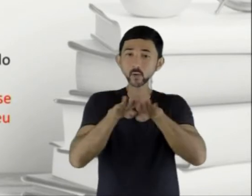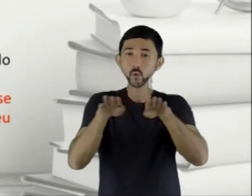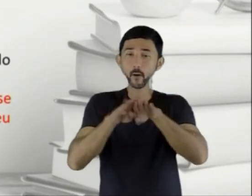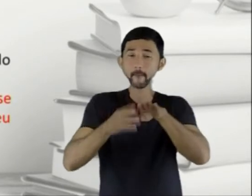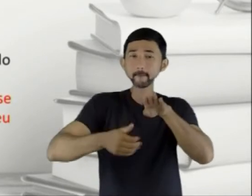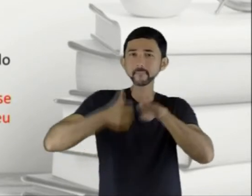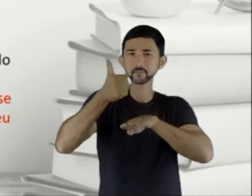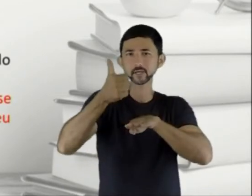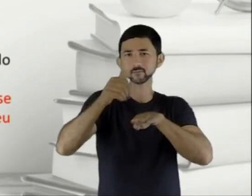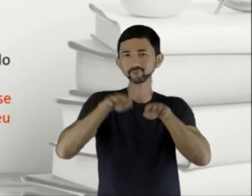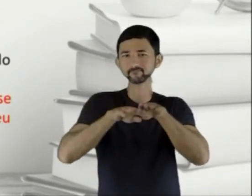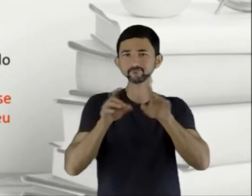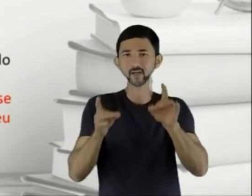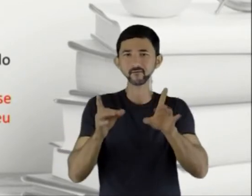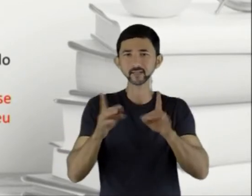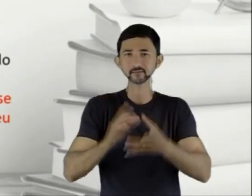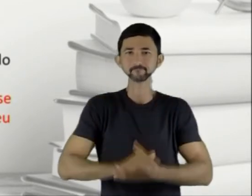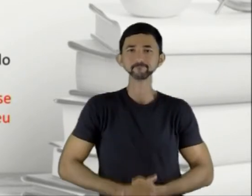primeiro colocado.